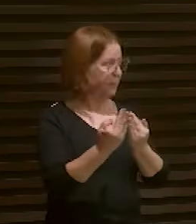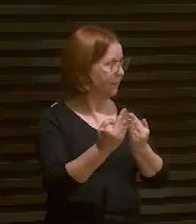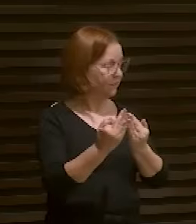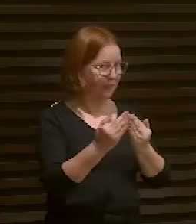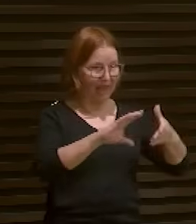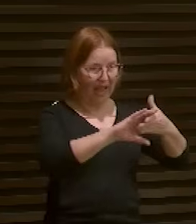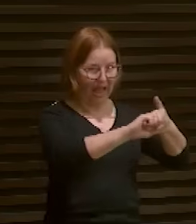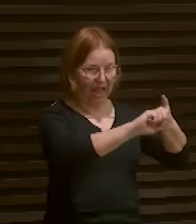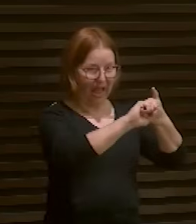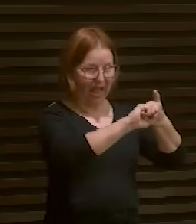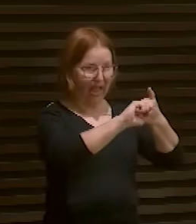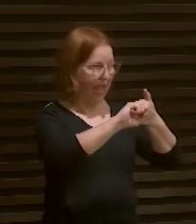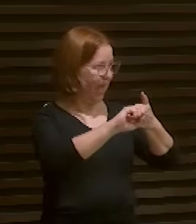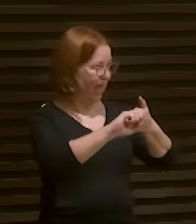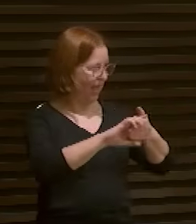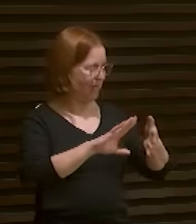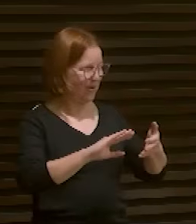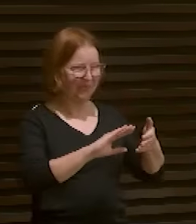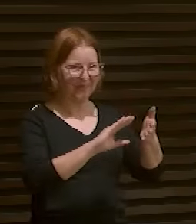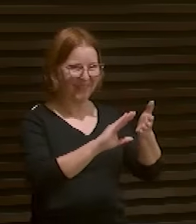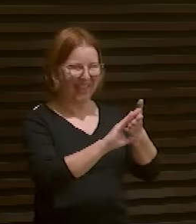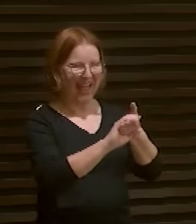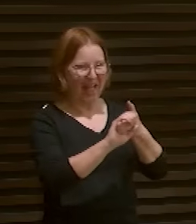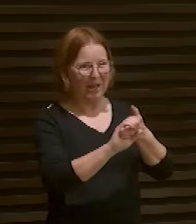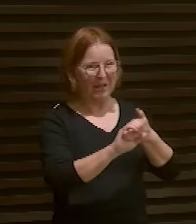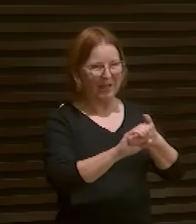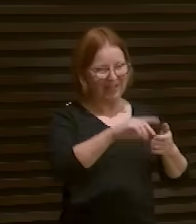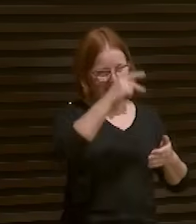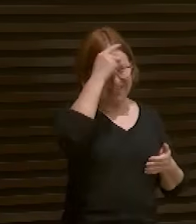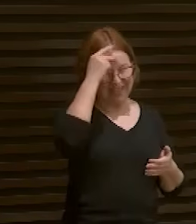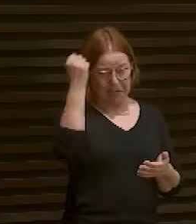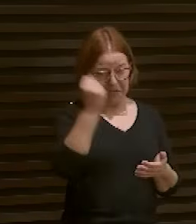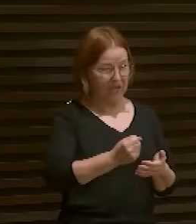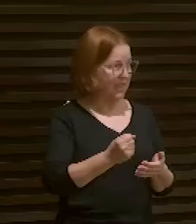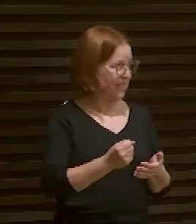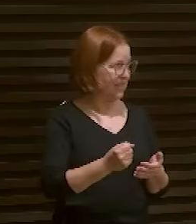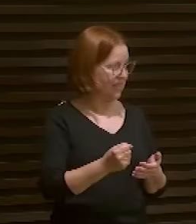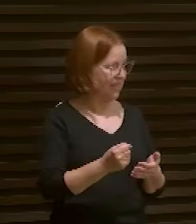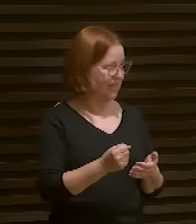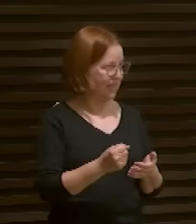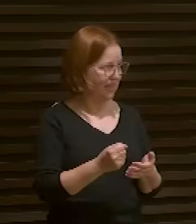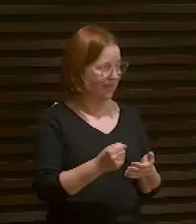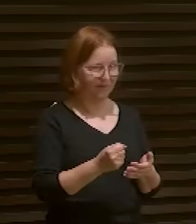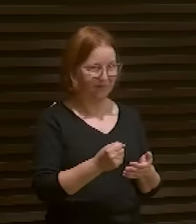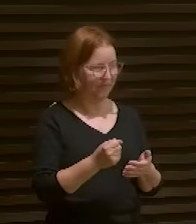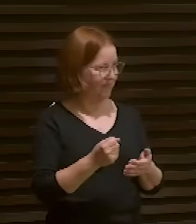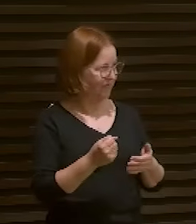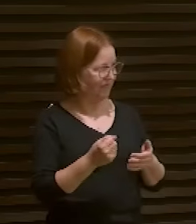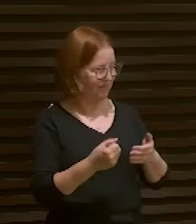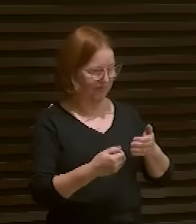do assassino, vamos botar você de assassino hoje. Eles pegam a mão do assassino e botam aqui no pé e